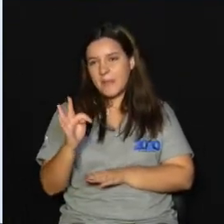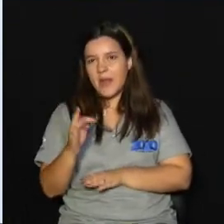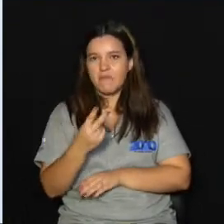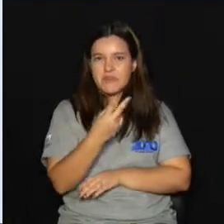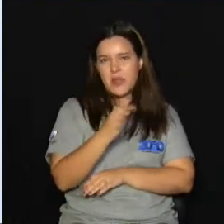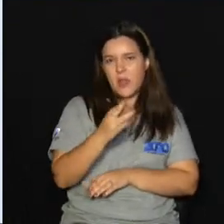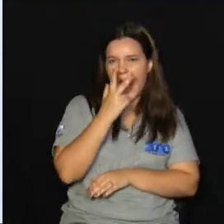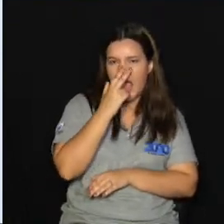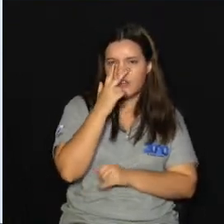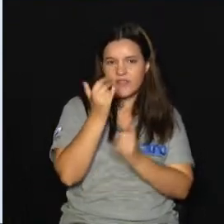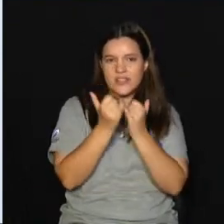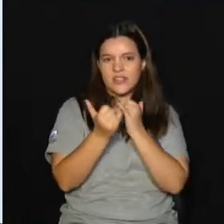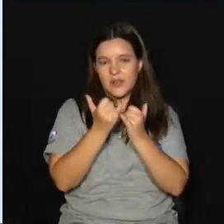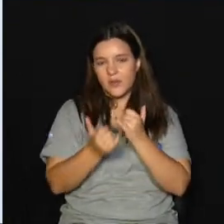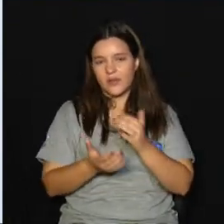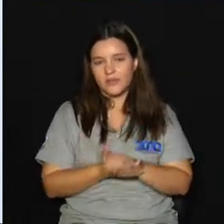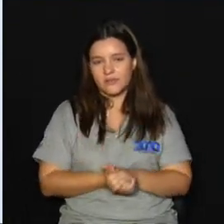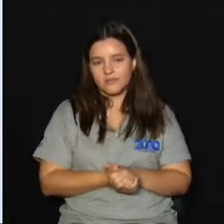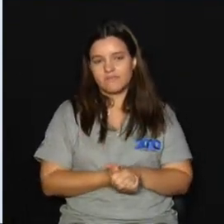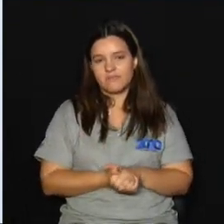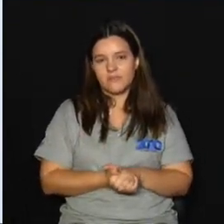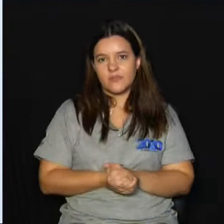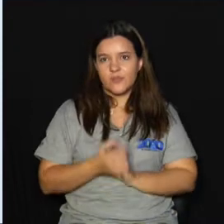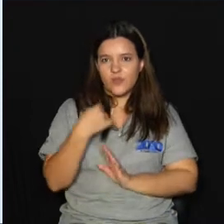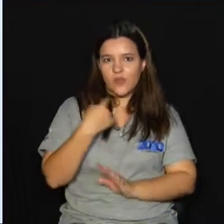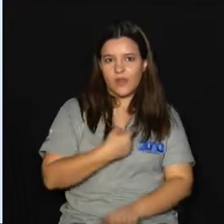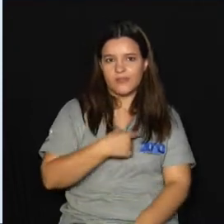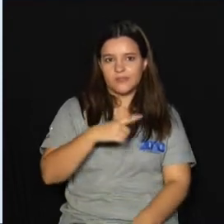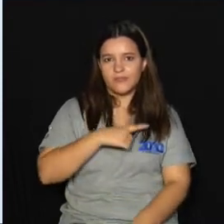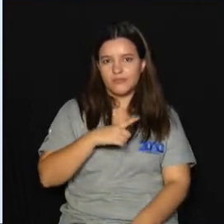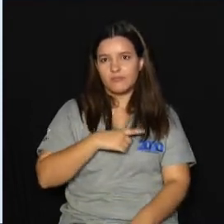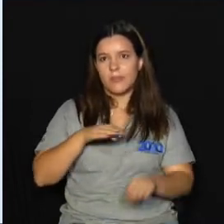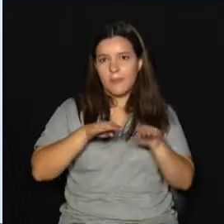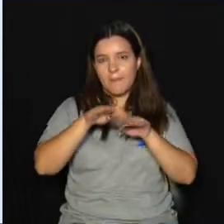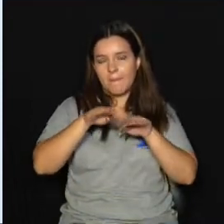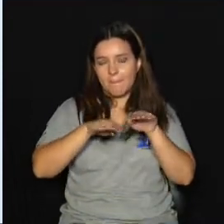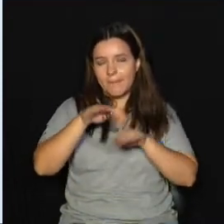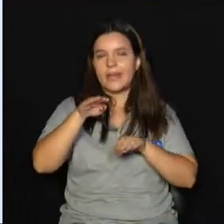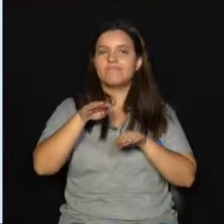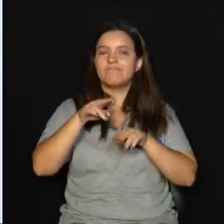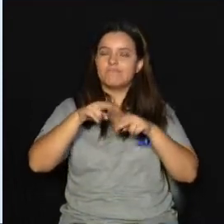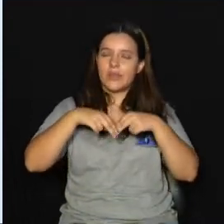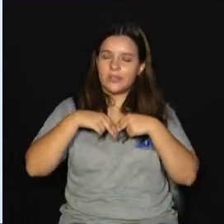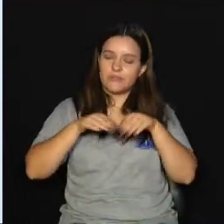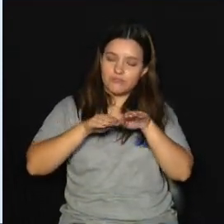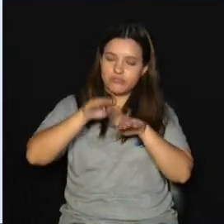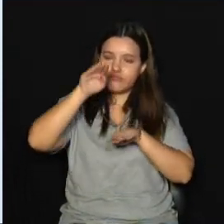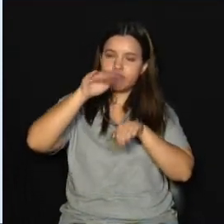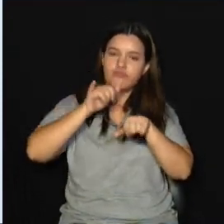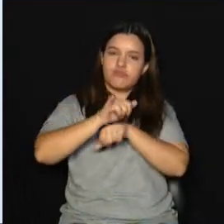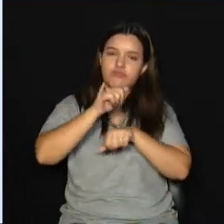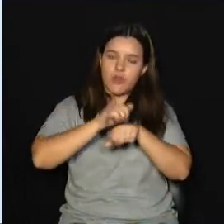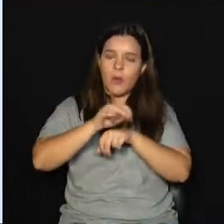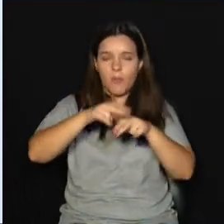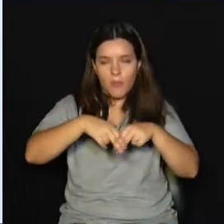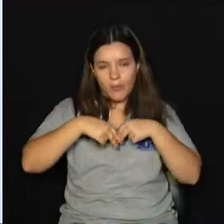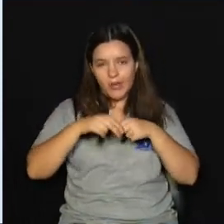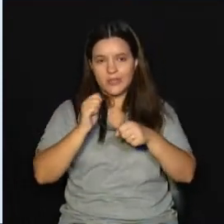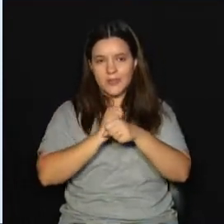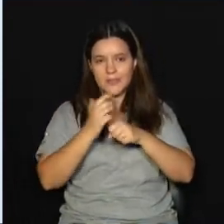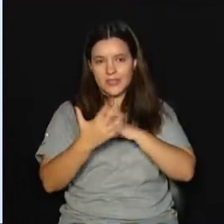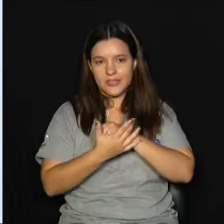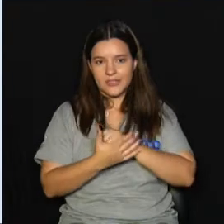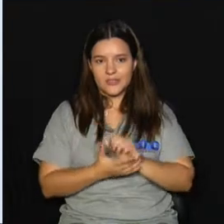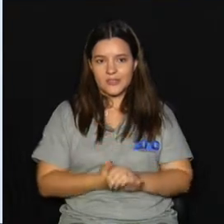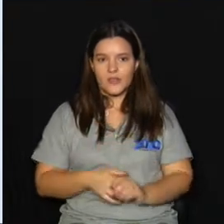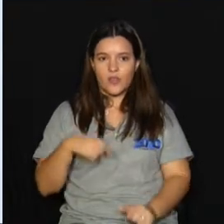isso. Mas é capaz que a gente continue tendo esse padrão de uma abstenção alta também no segundo turno por causa da pandemia. Mesmo que a gente